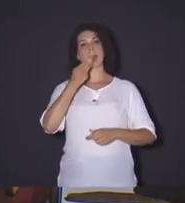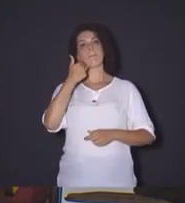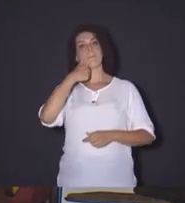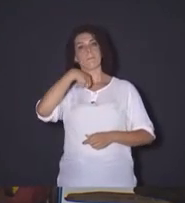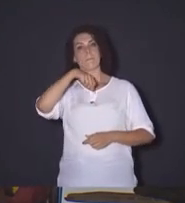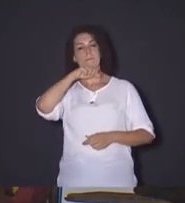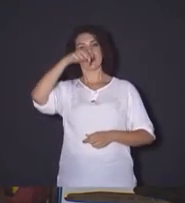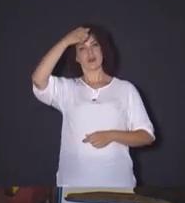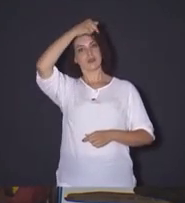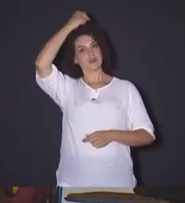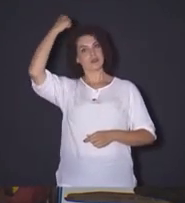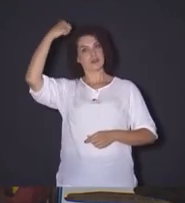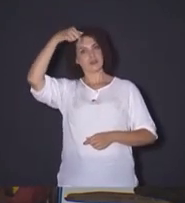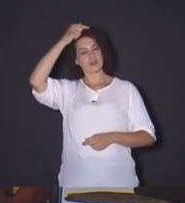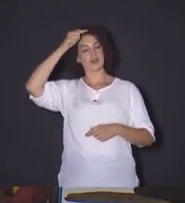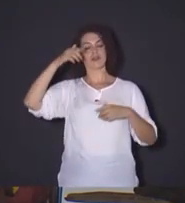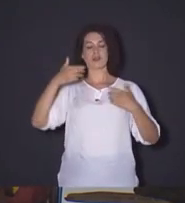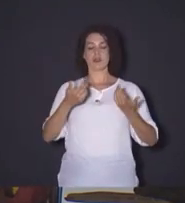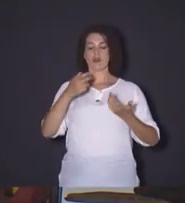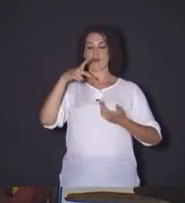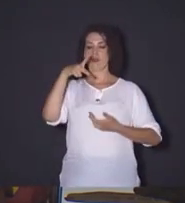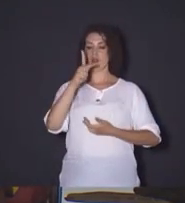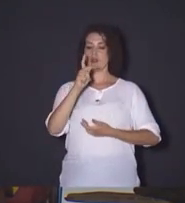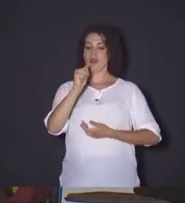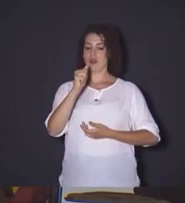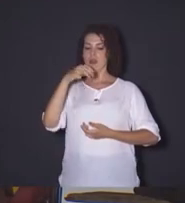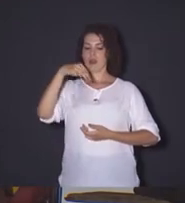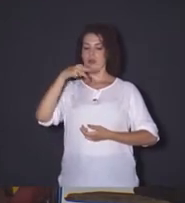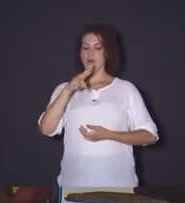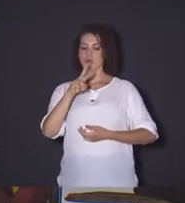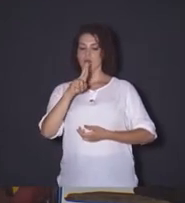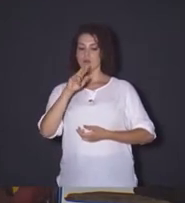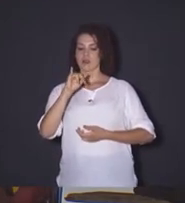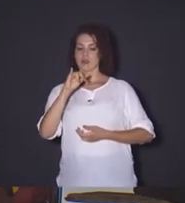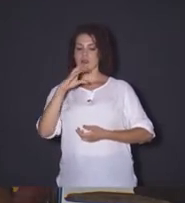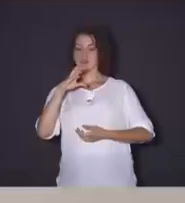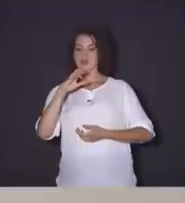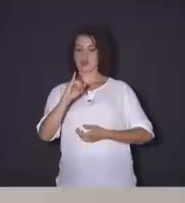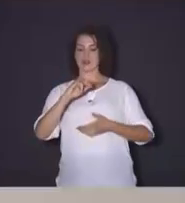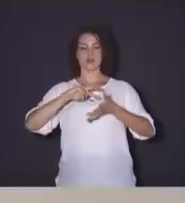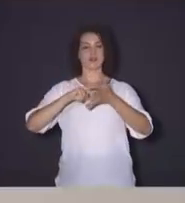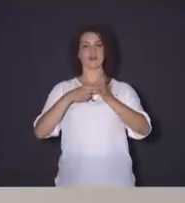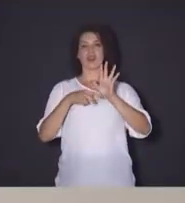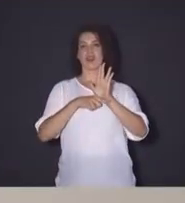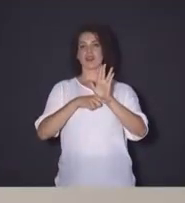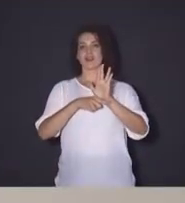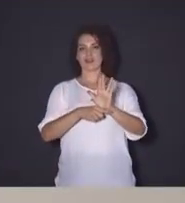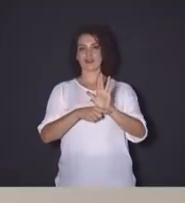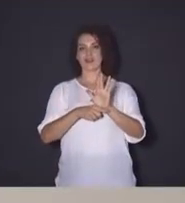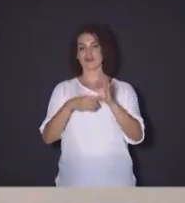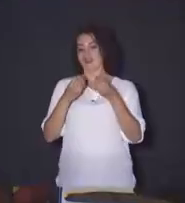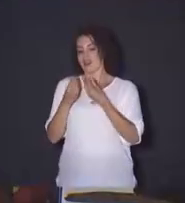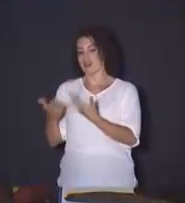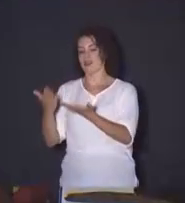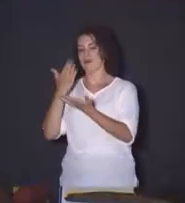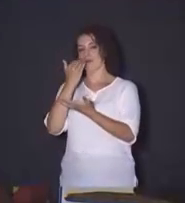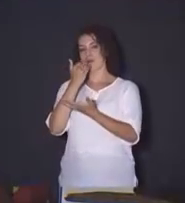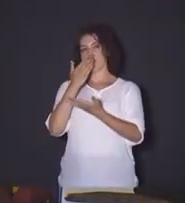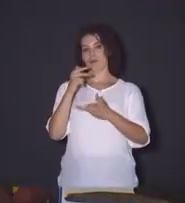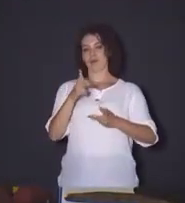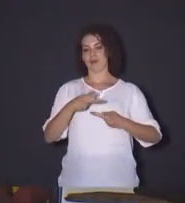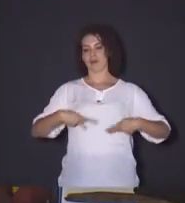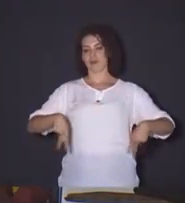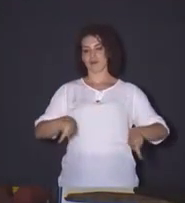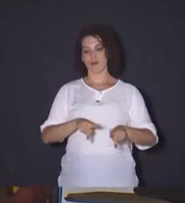jorge filho da goméia em que muricy é aquela que ajuda documento maravilha falou uma coisa